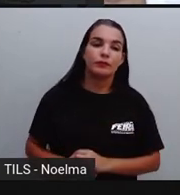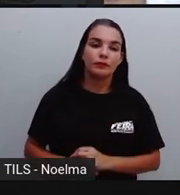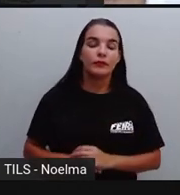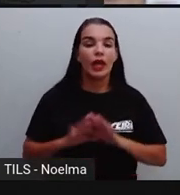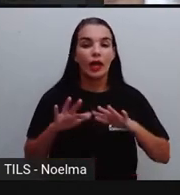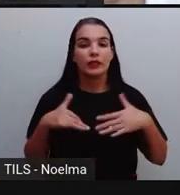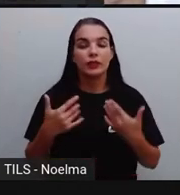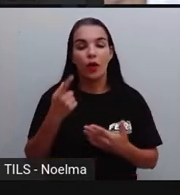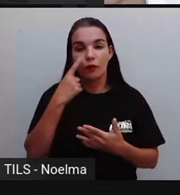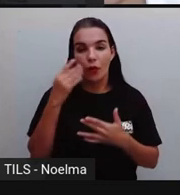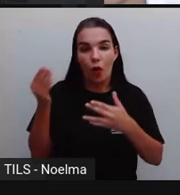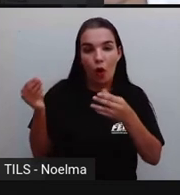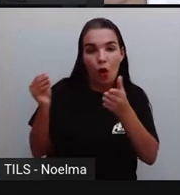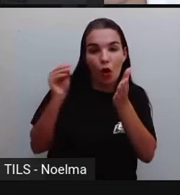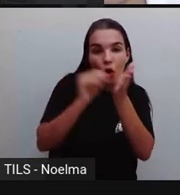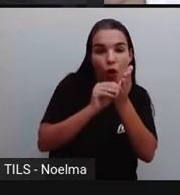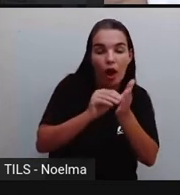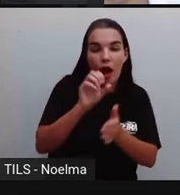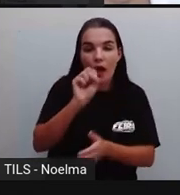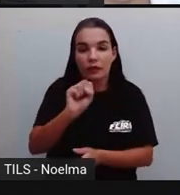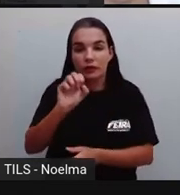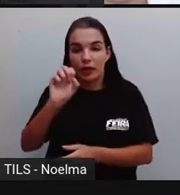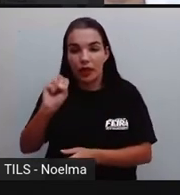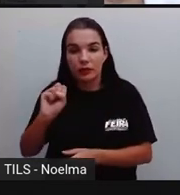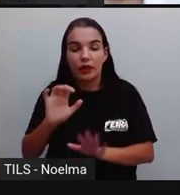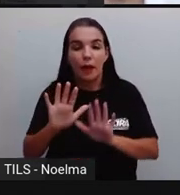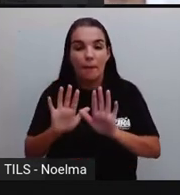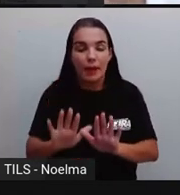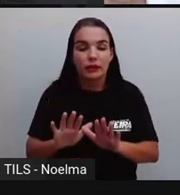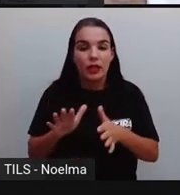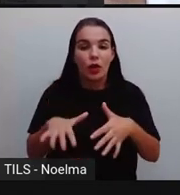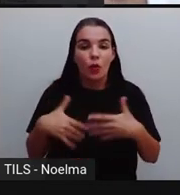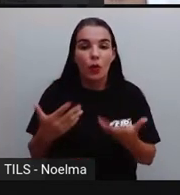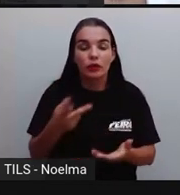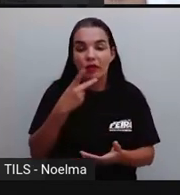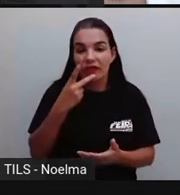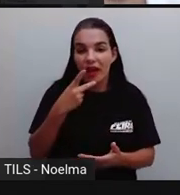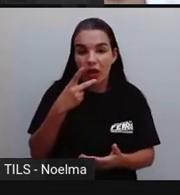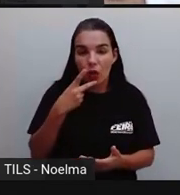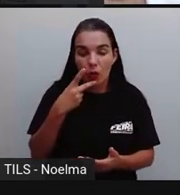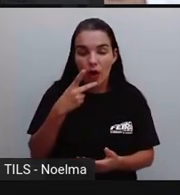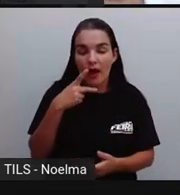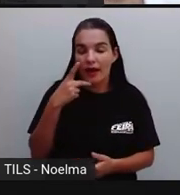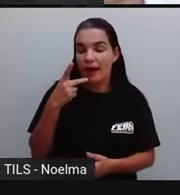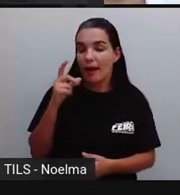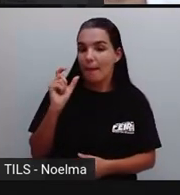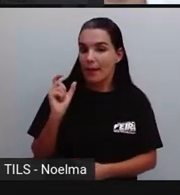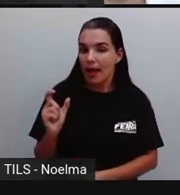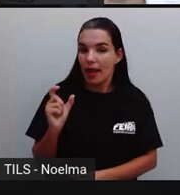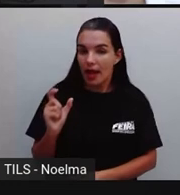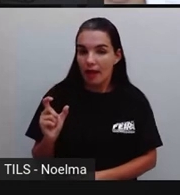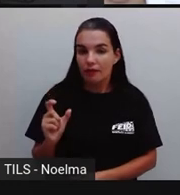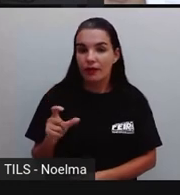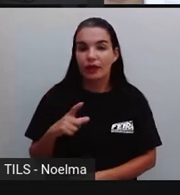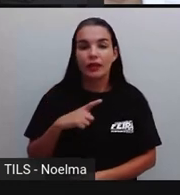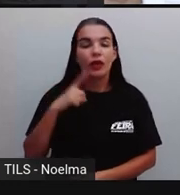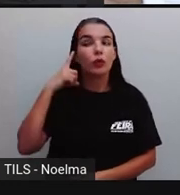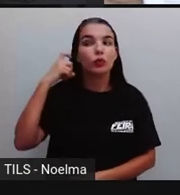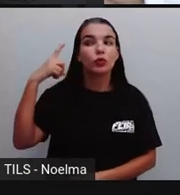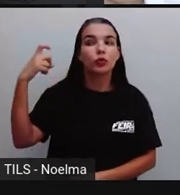vassoura. Quando eu pronunciei essas palavras, elas têm som de si ou som de z?